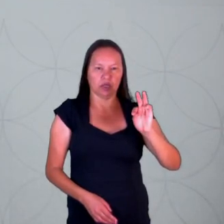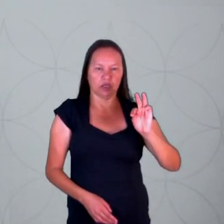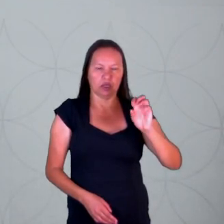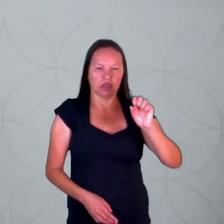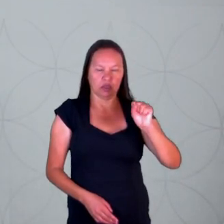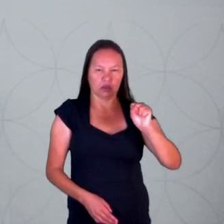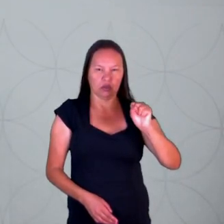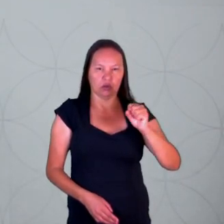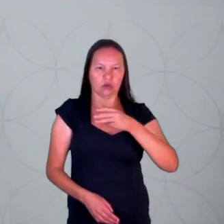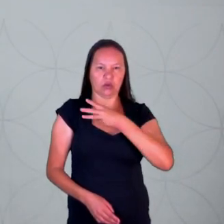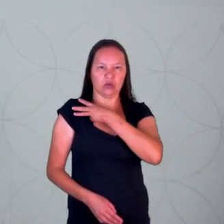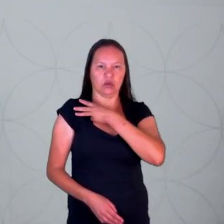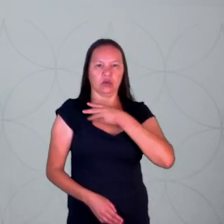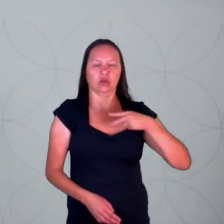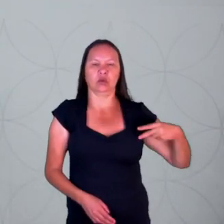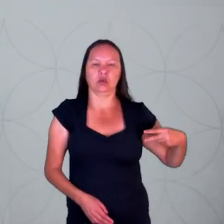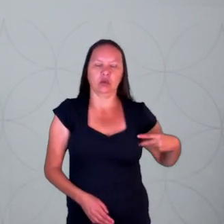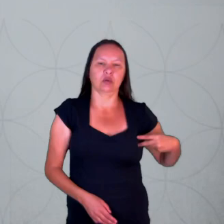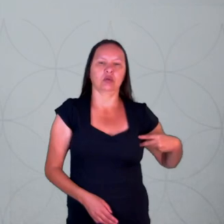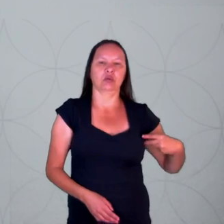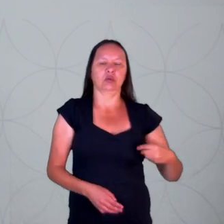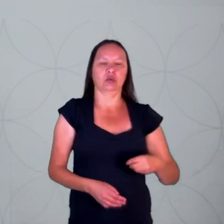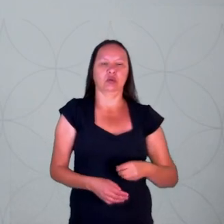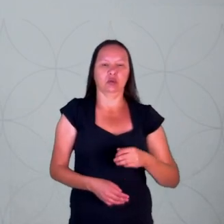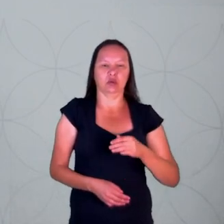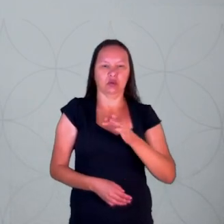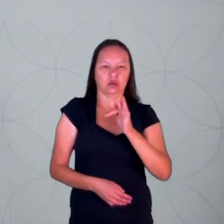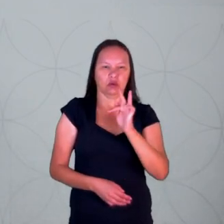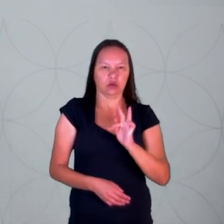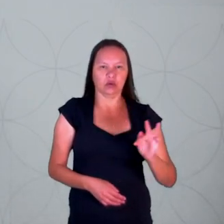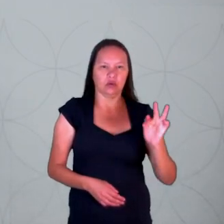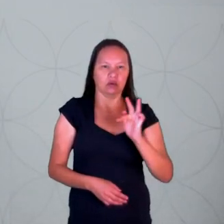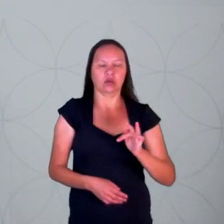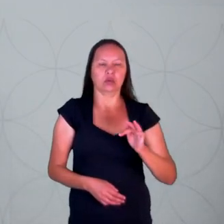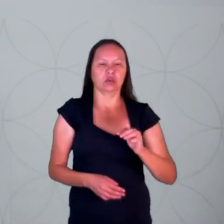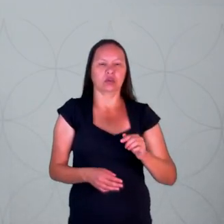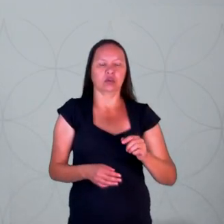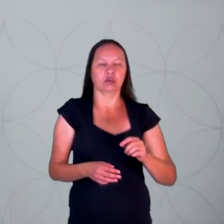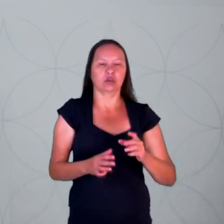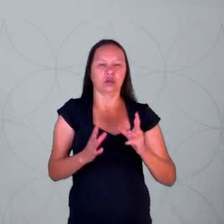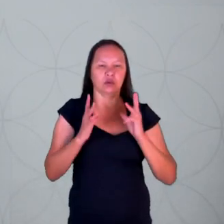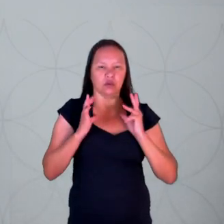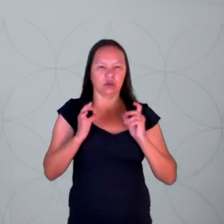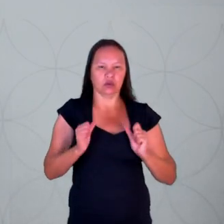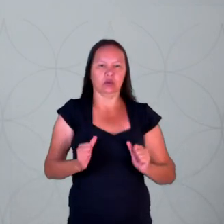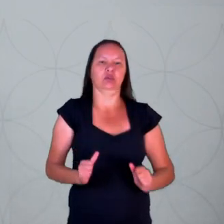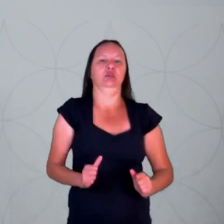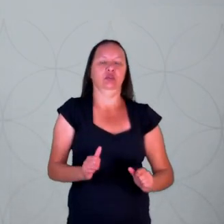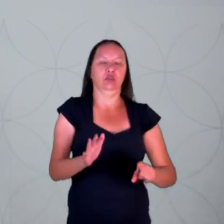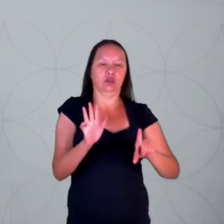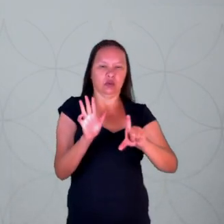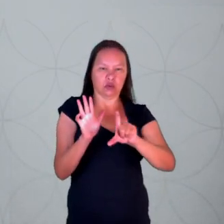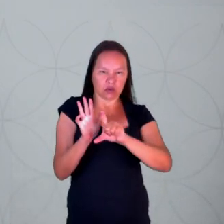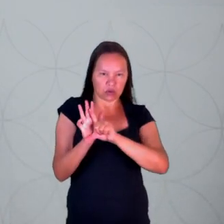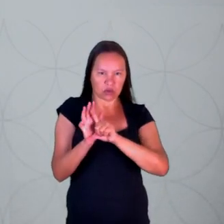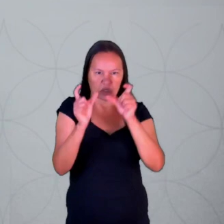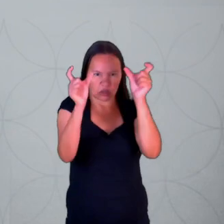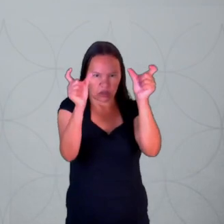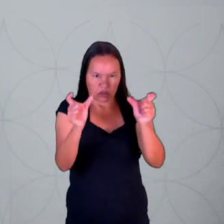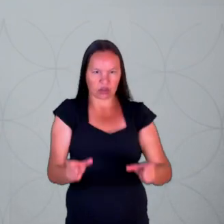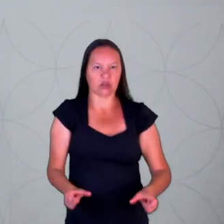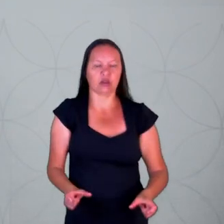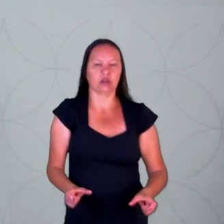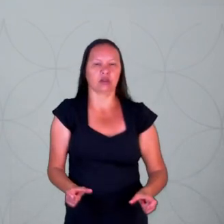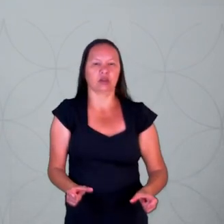da República representando a procuradoria federal dos direitos do cidadão Dr Paulo Gilberto cgo Leivas